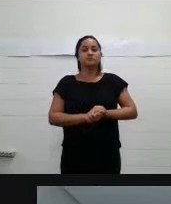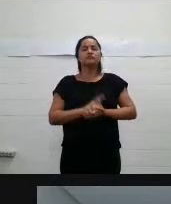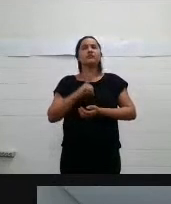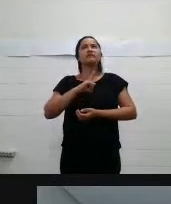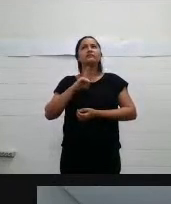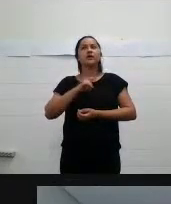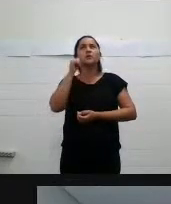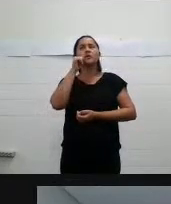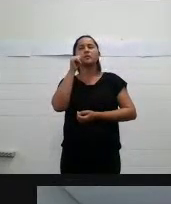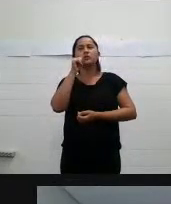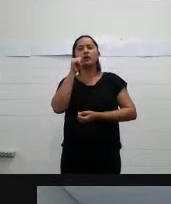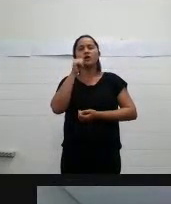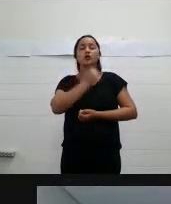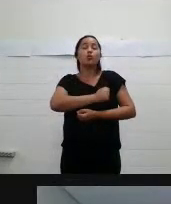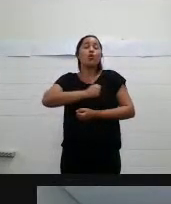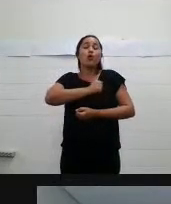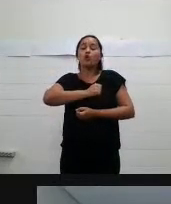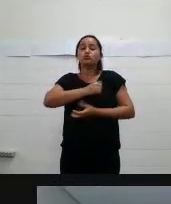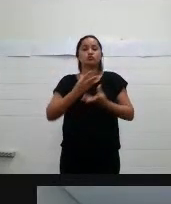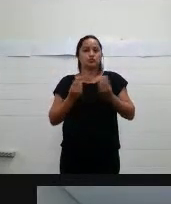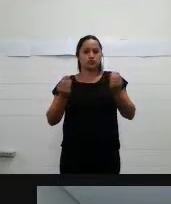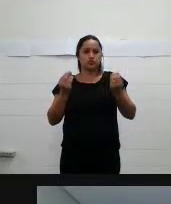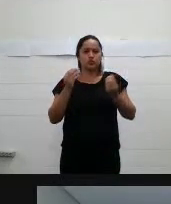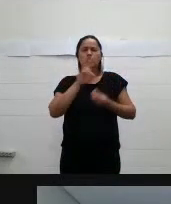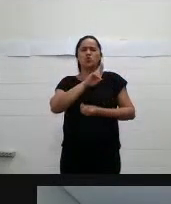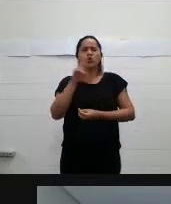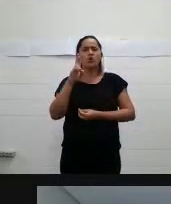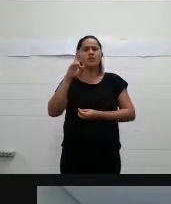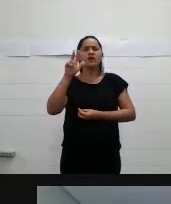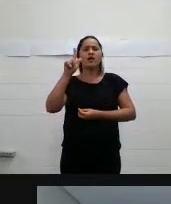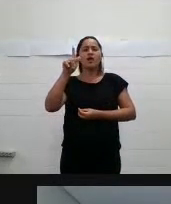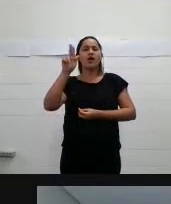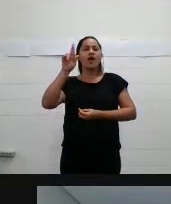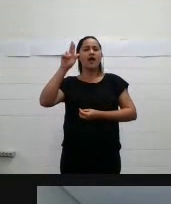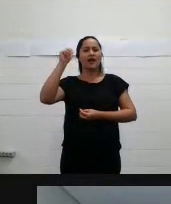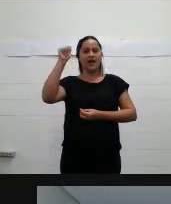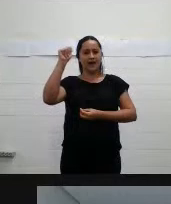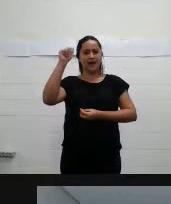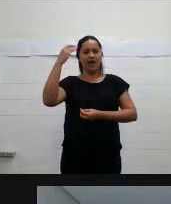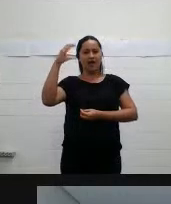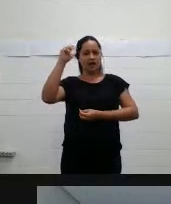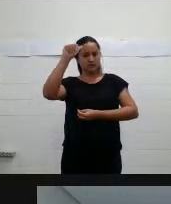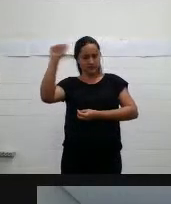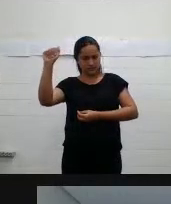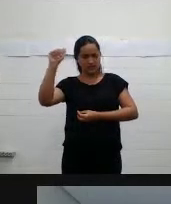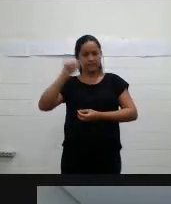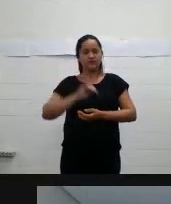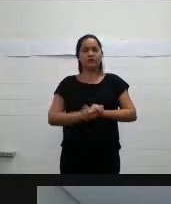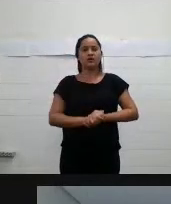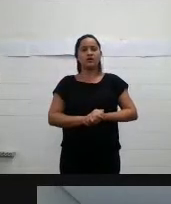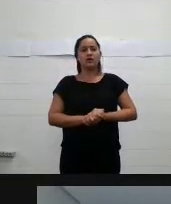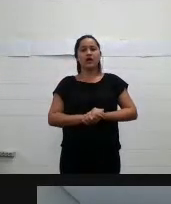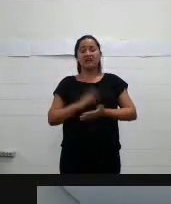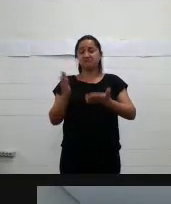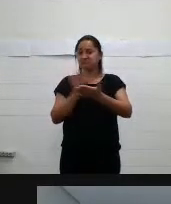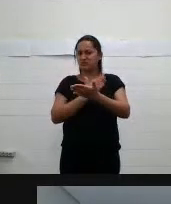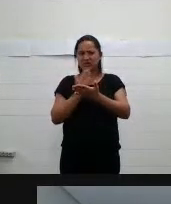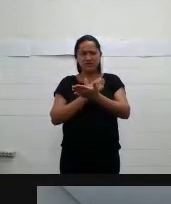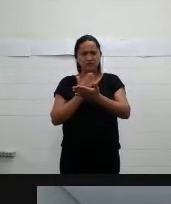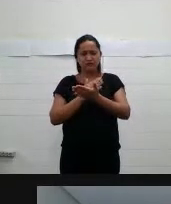muito, chamada Graça Graúna. A Graça Graúna tem um livro fundamental e